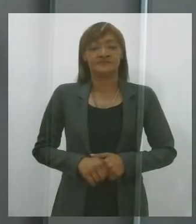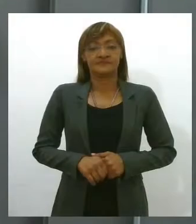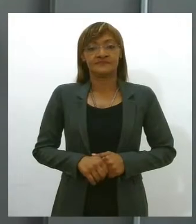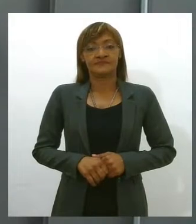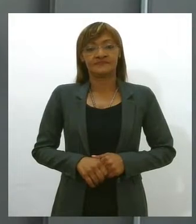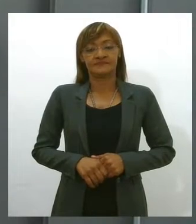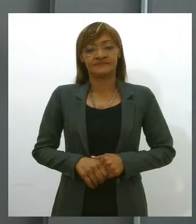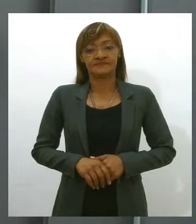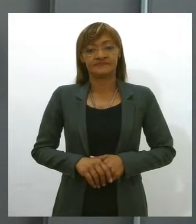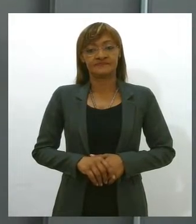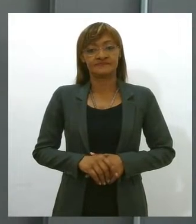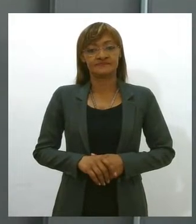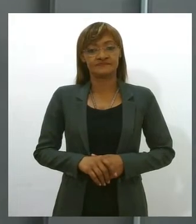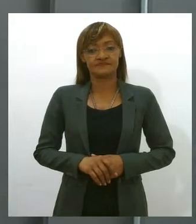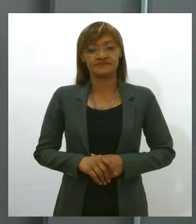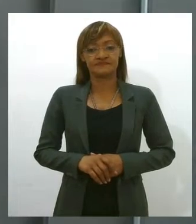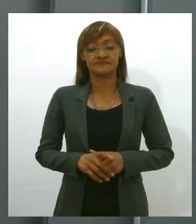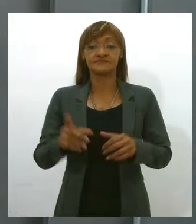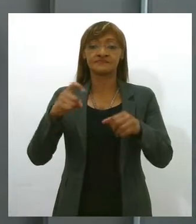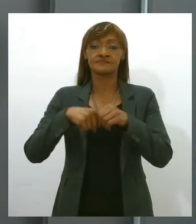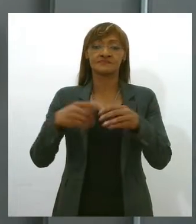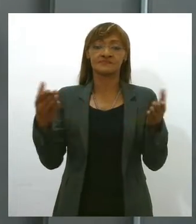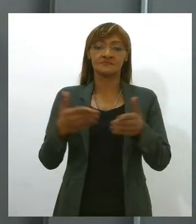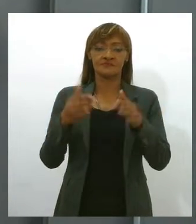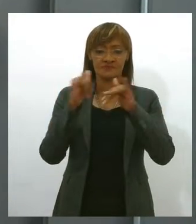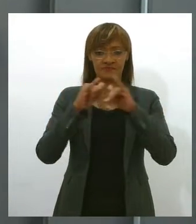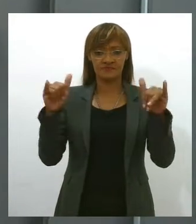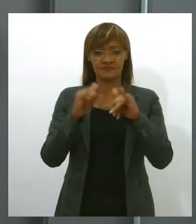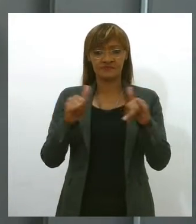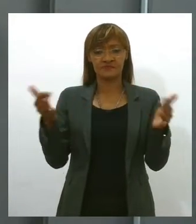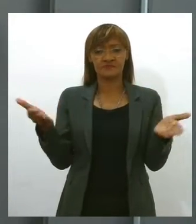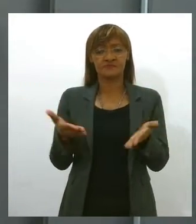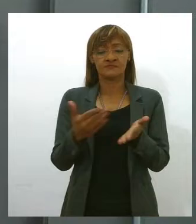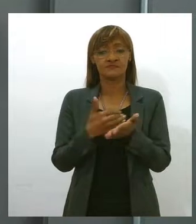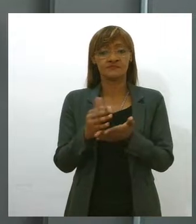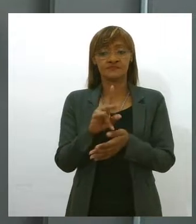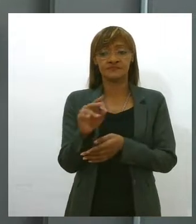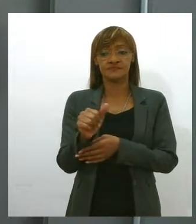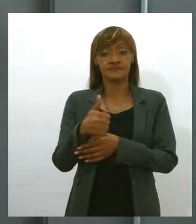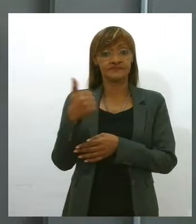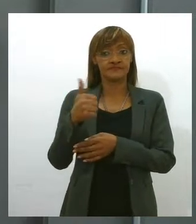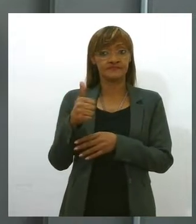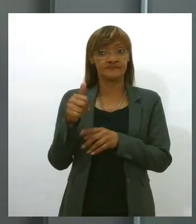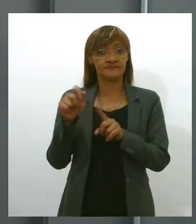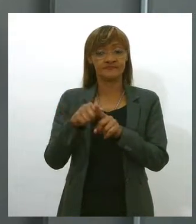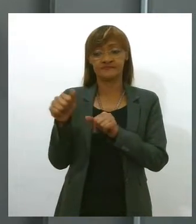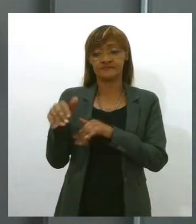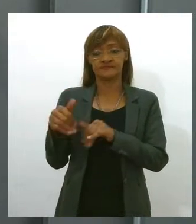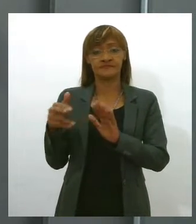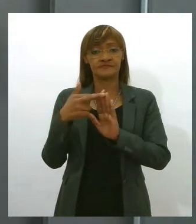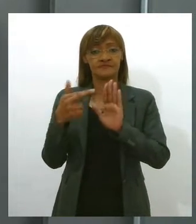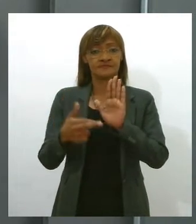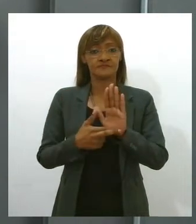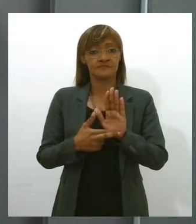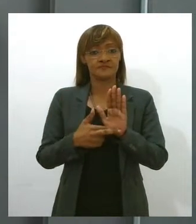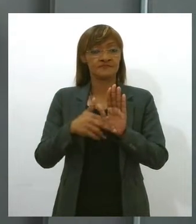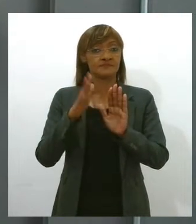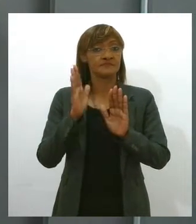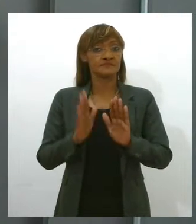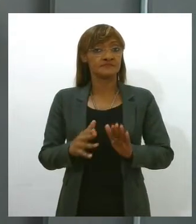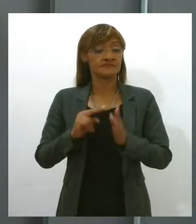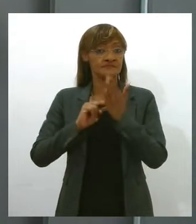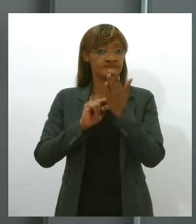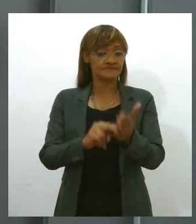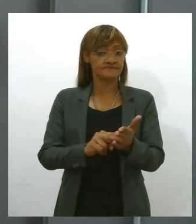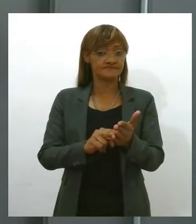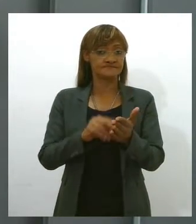nós estamos de volta com a lesa notícia Olha a partir do dia primeiro de setembro as regras para as postagens encomendas realizadas em todo o